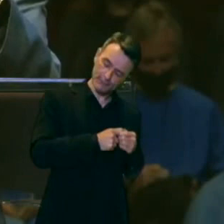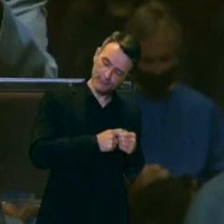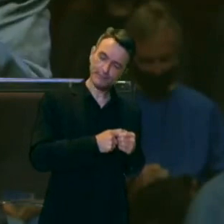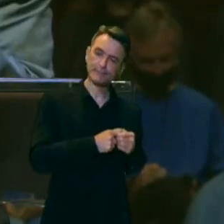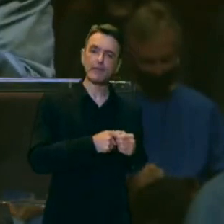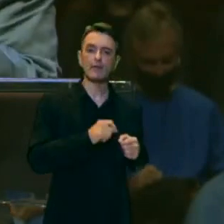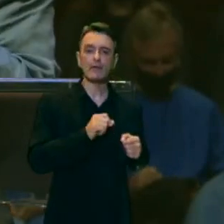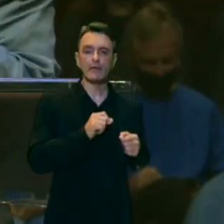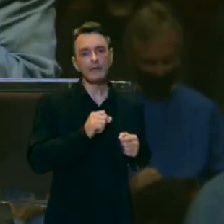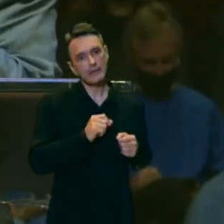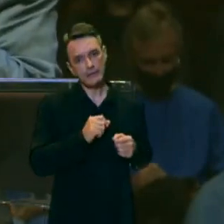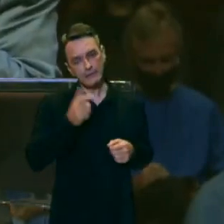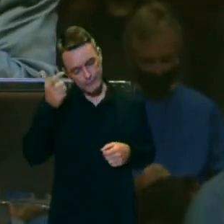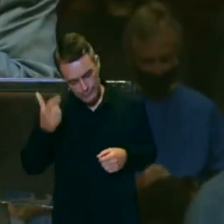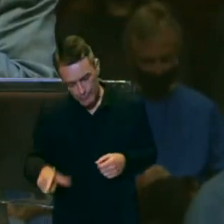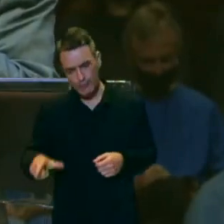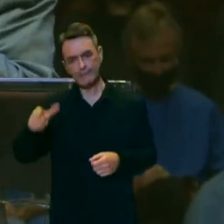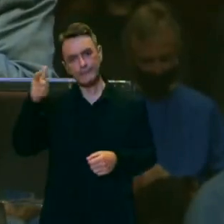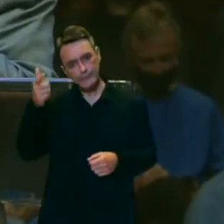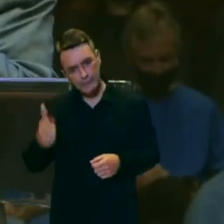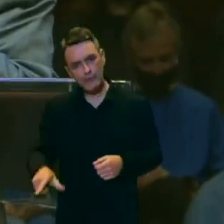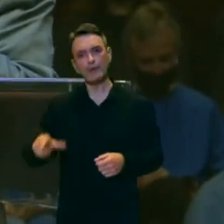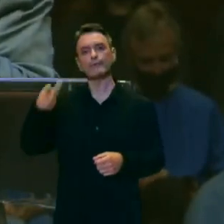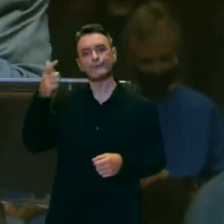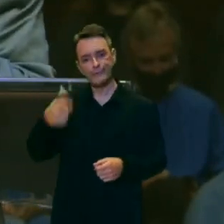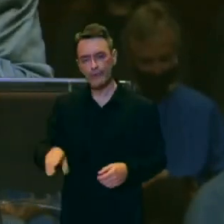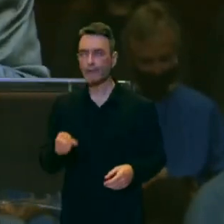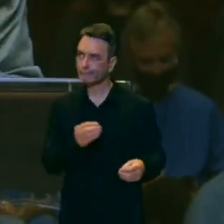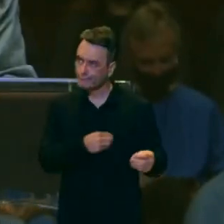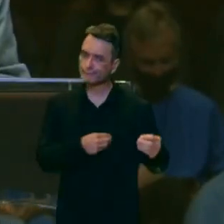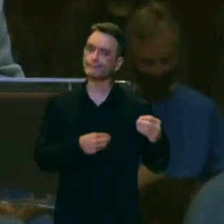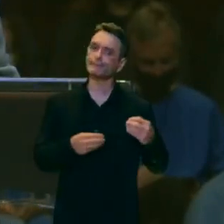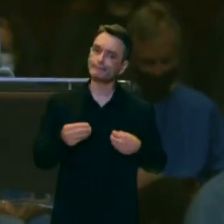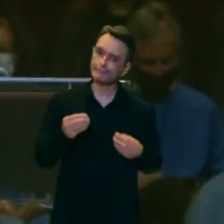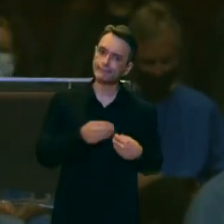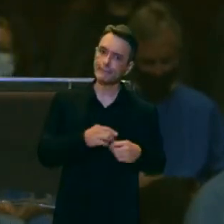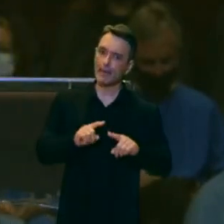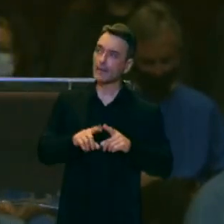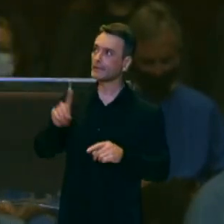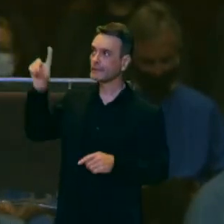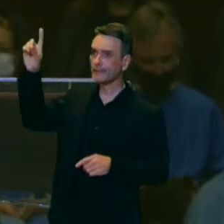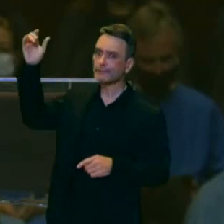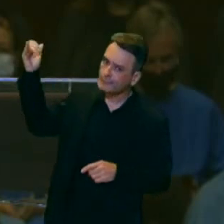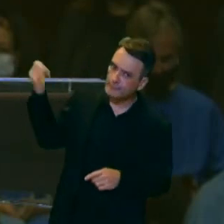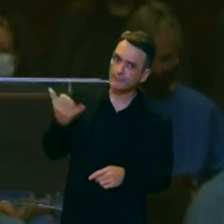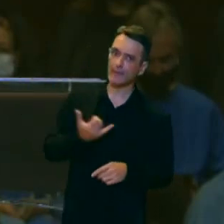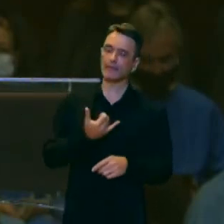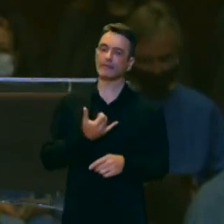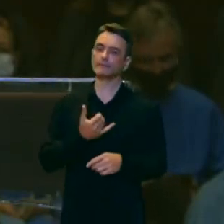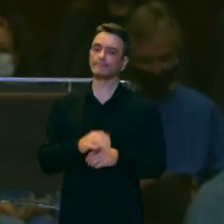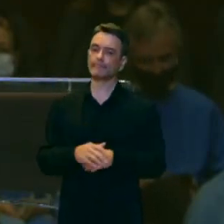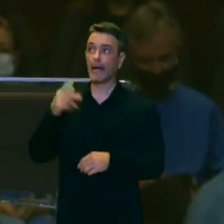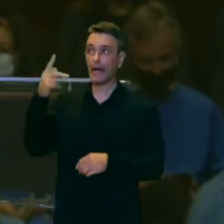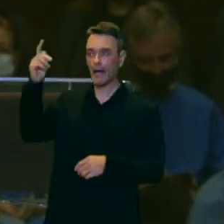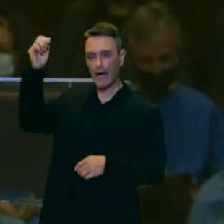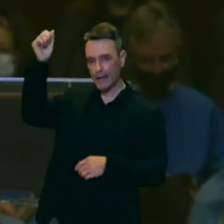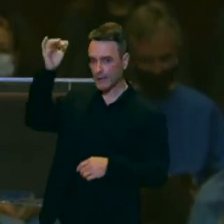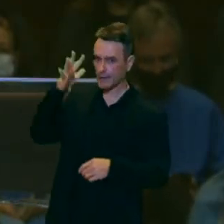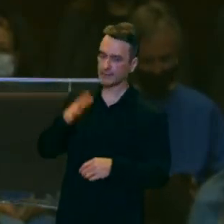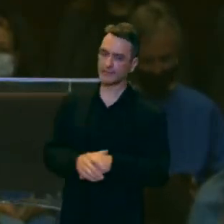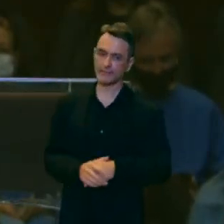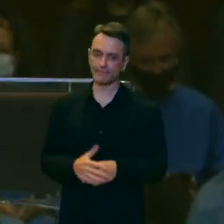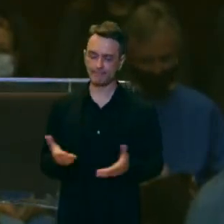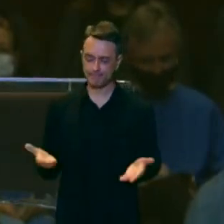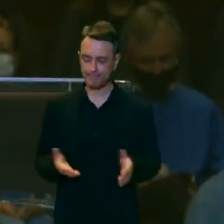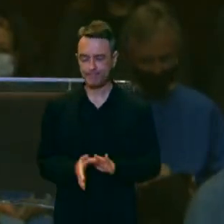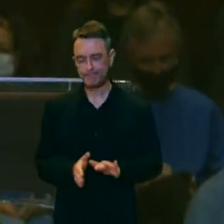de errado, quando Deus dá um sinal da sua graça. Mas agora à noite eu queria olhar para mais uma razão